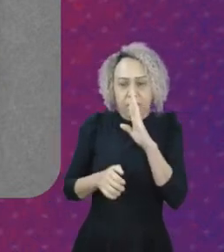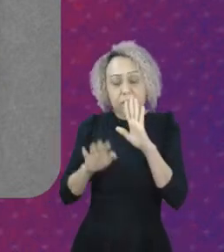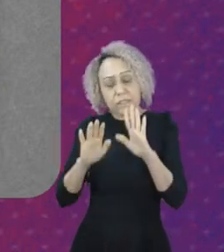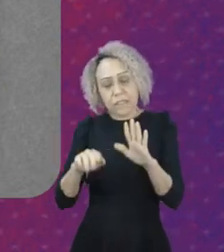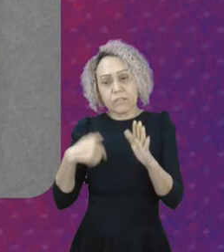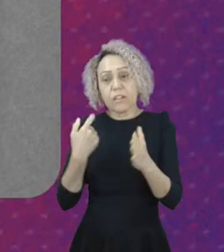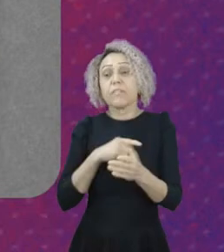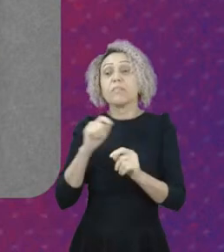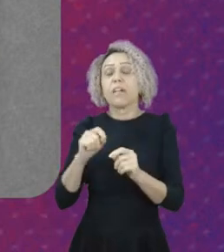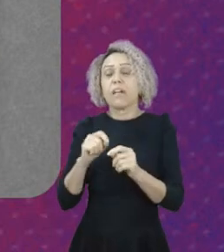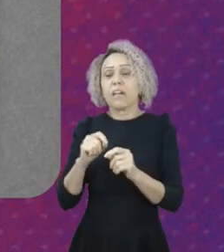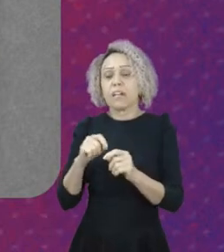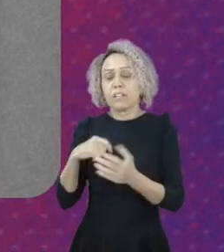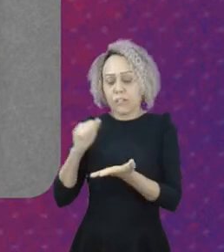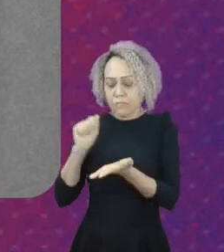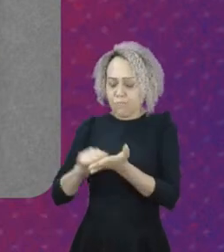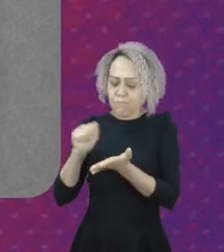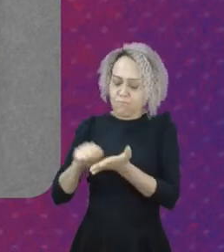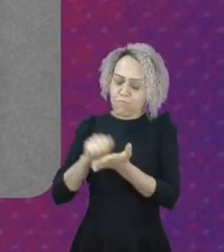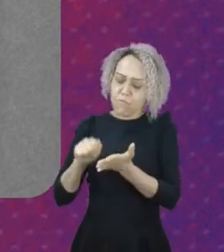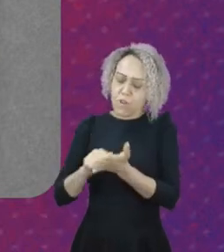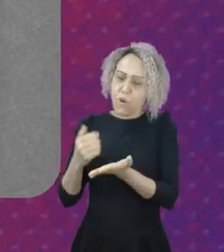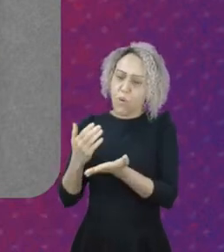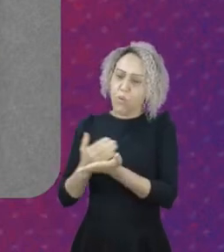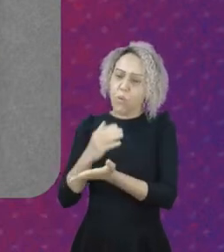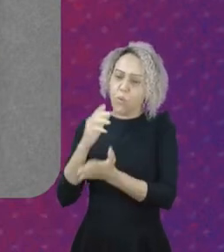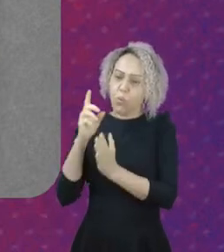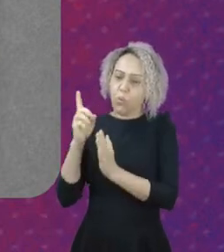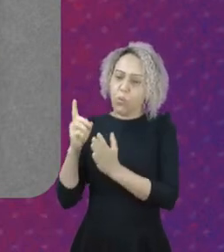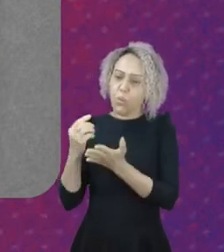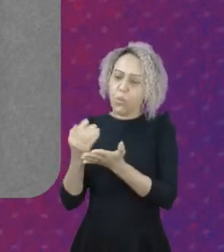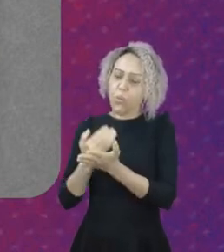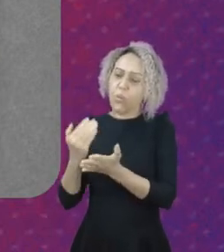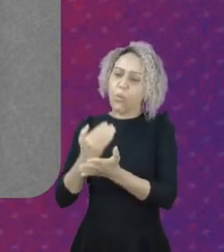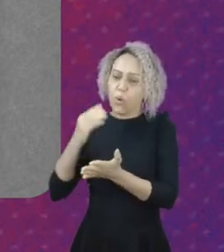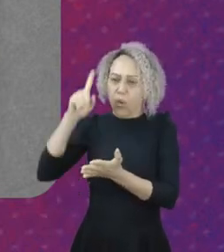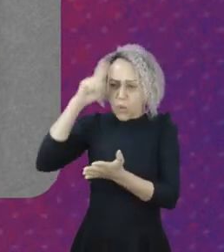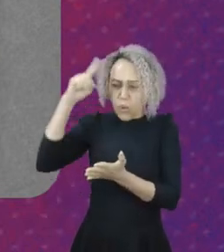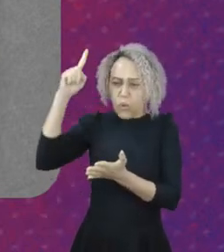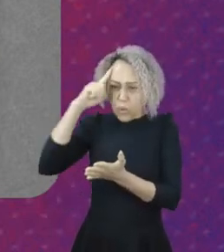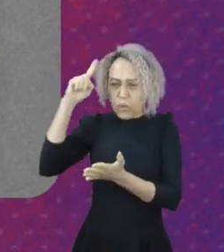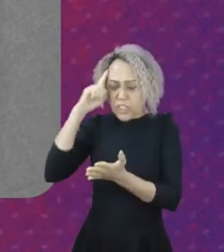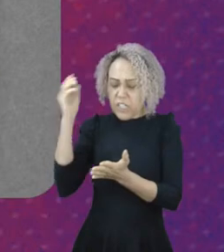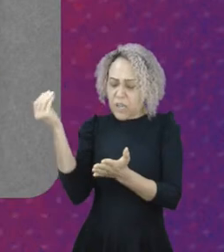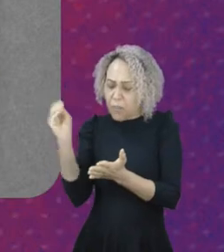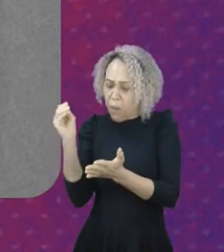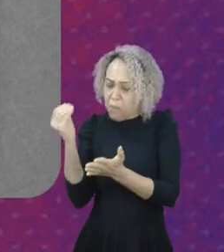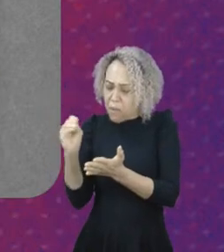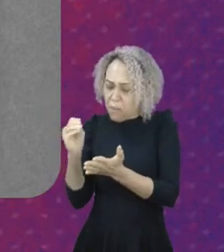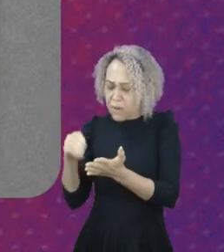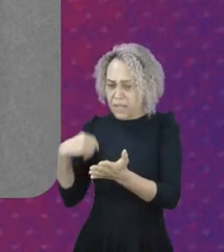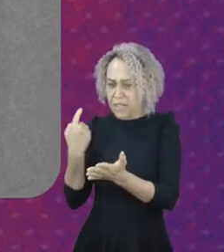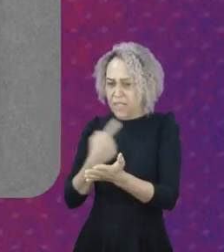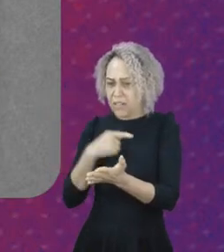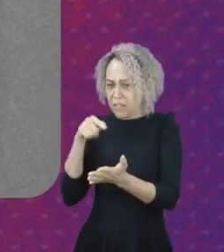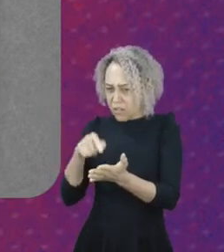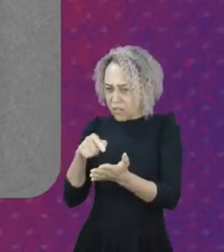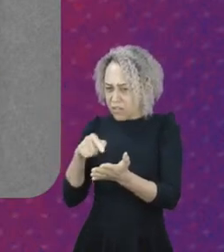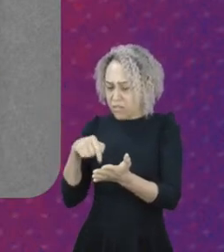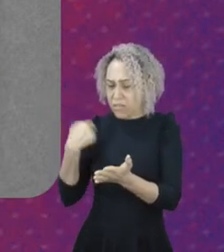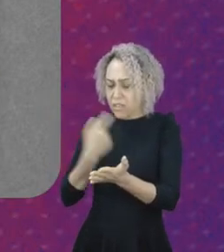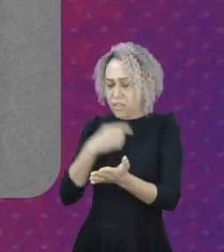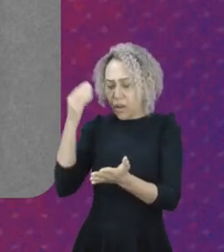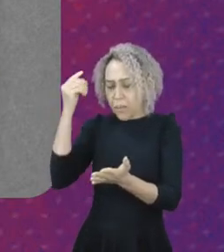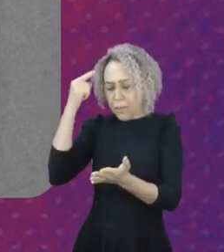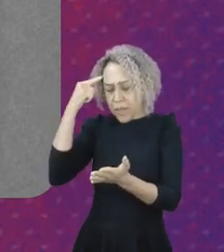escreve nossas histórias e tranca as 7 chaves para que ninguém tenha acesso. Lá está o que a gente pensa, lá está o que a gente sente,